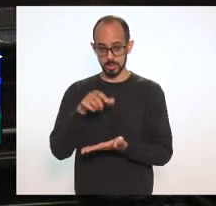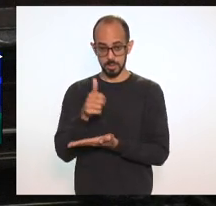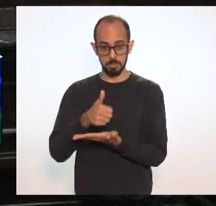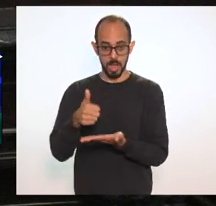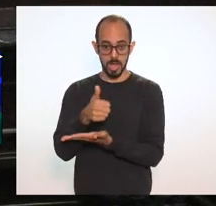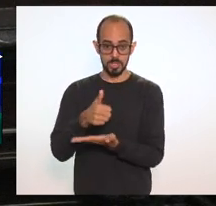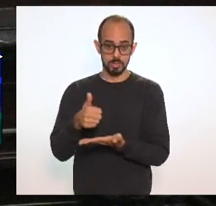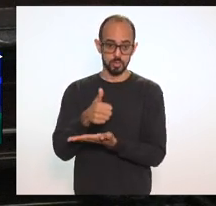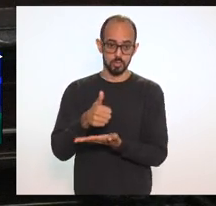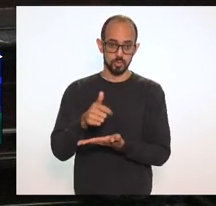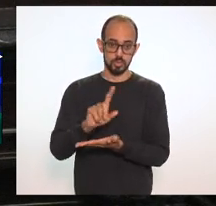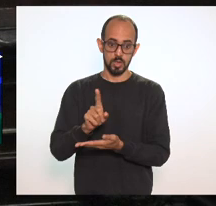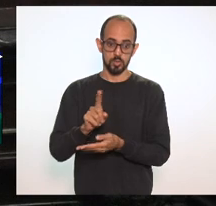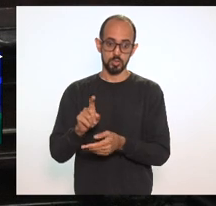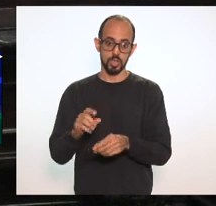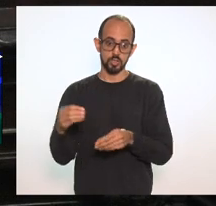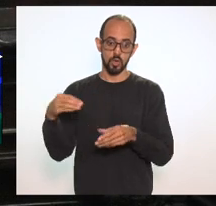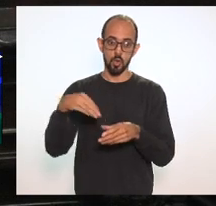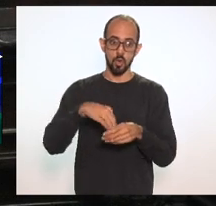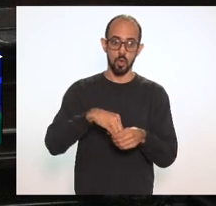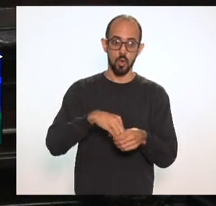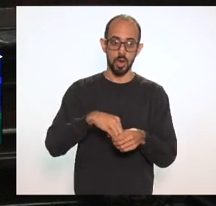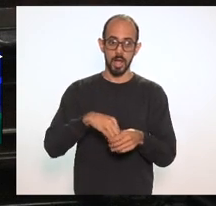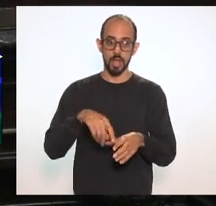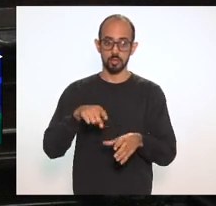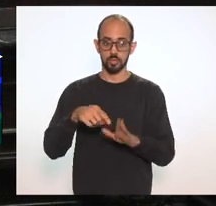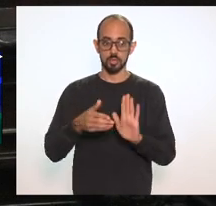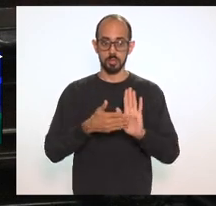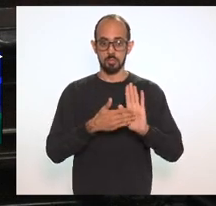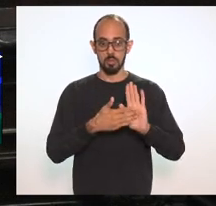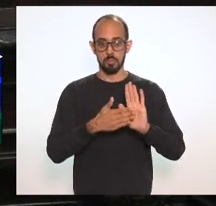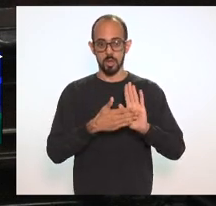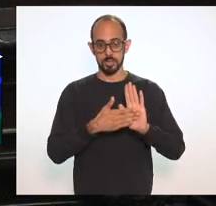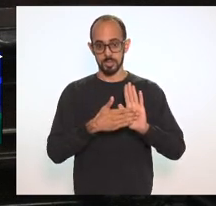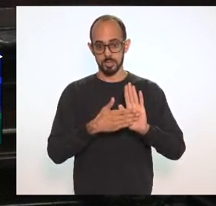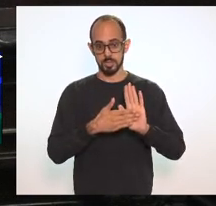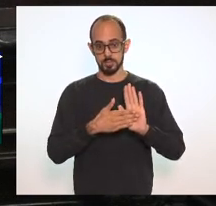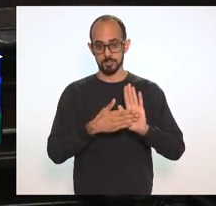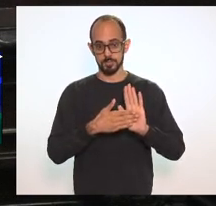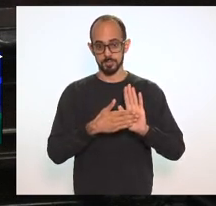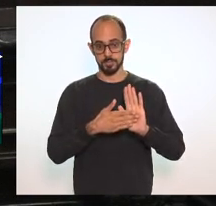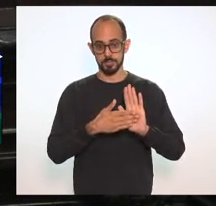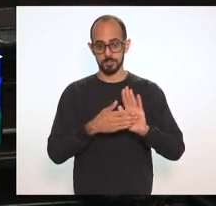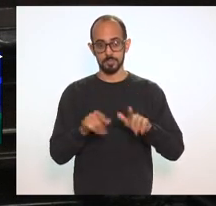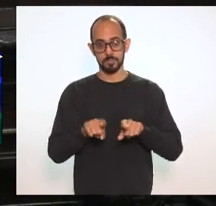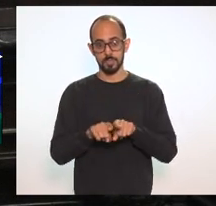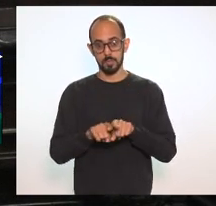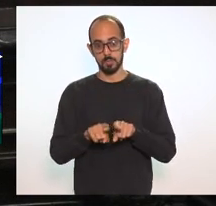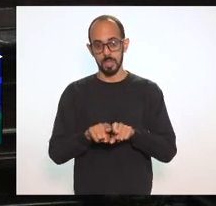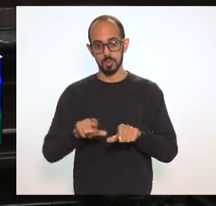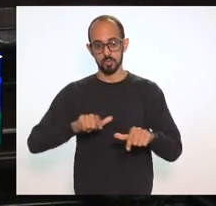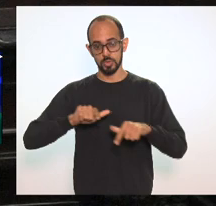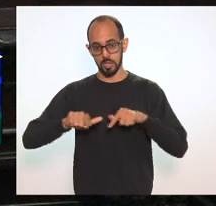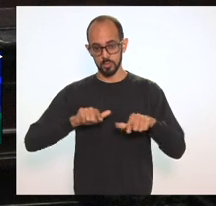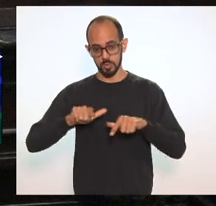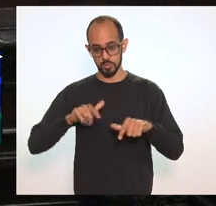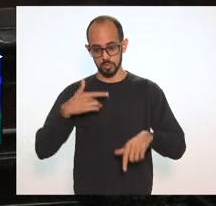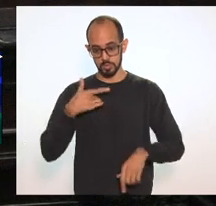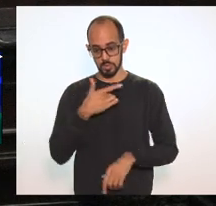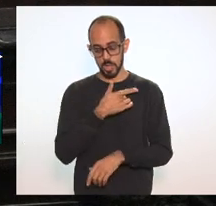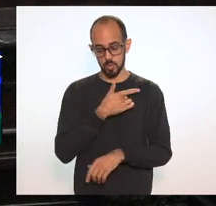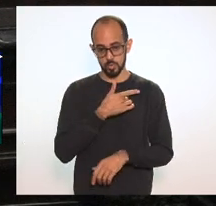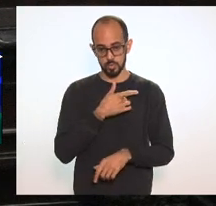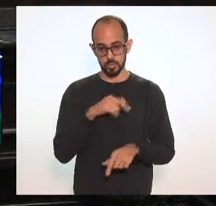não sejam incluídos nessa proposição assim como os serviços de saúde e